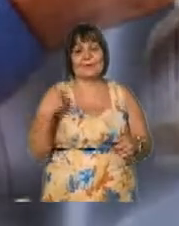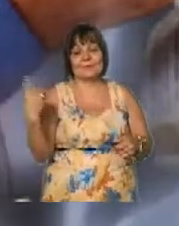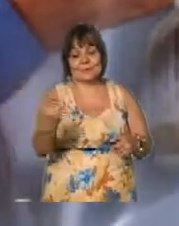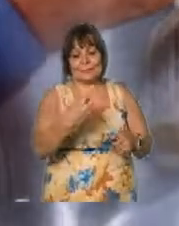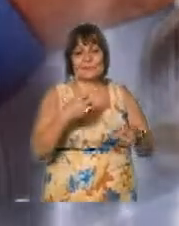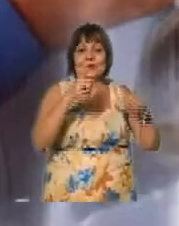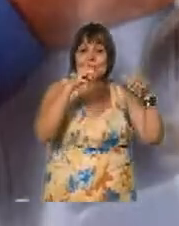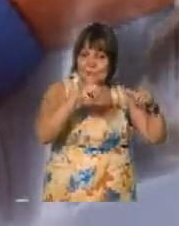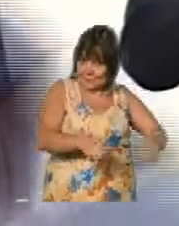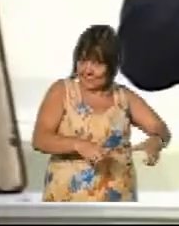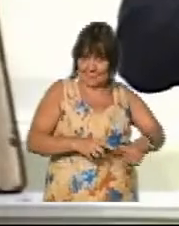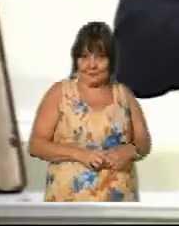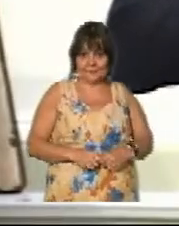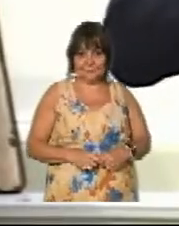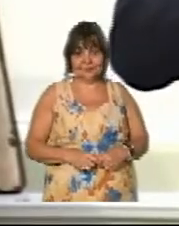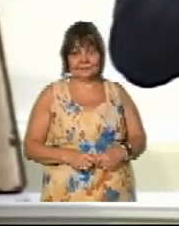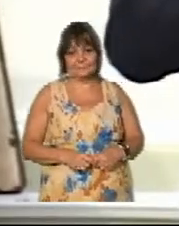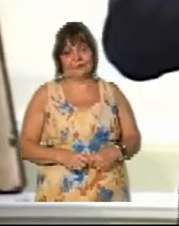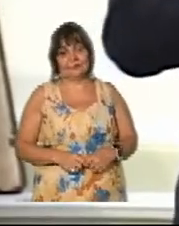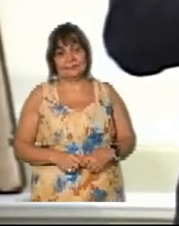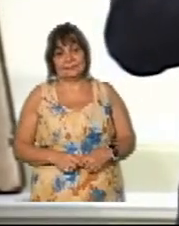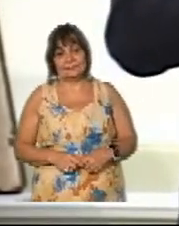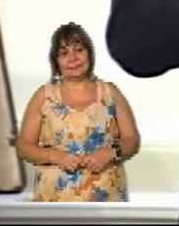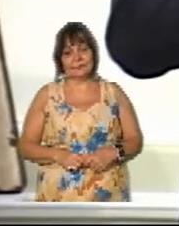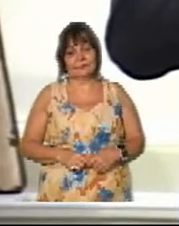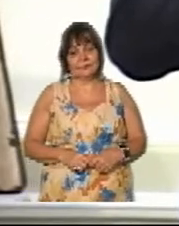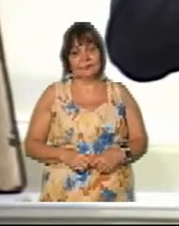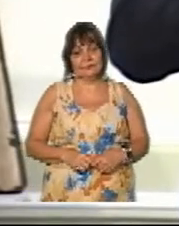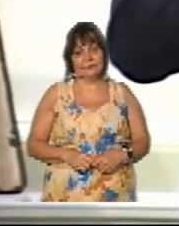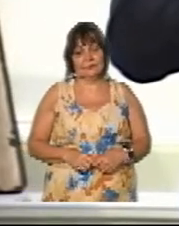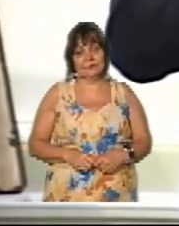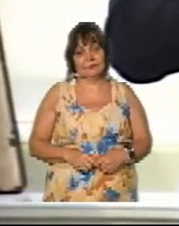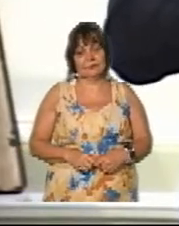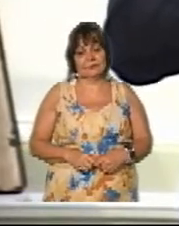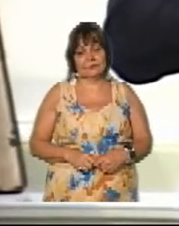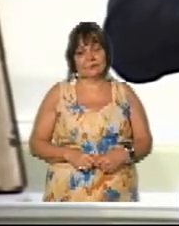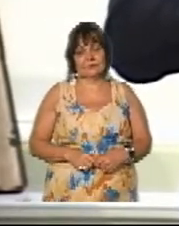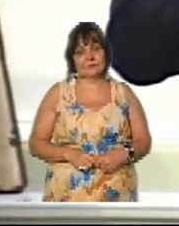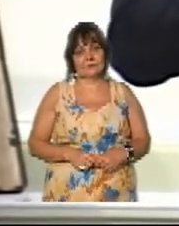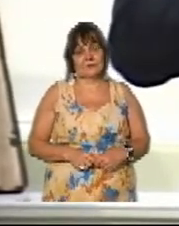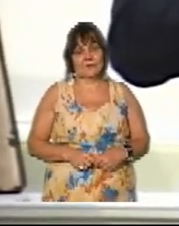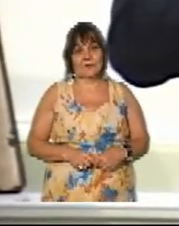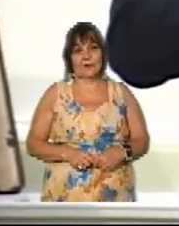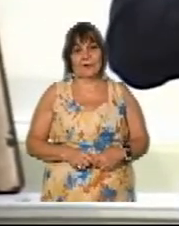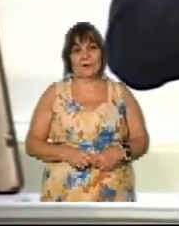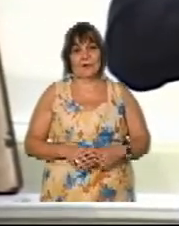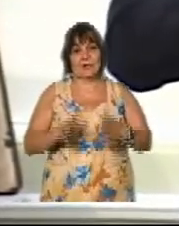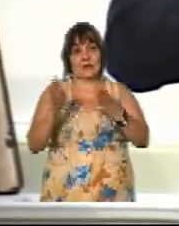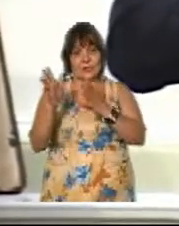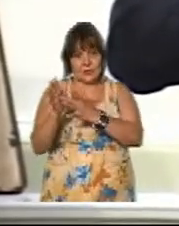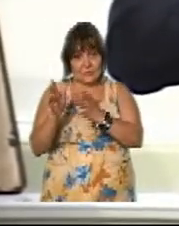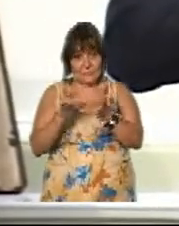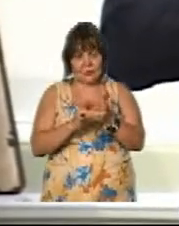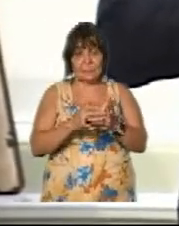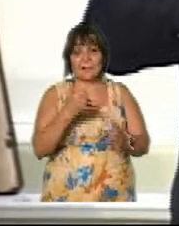pecados. Veja que ele deixou esta palavra no plural. Nossos